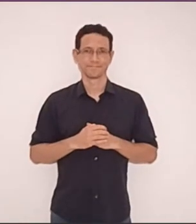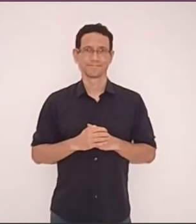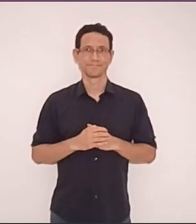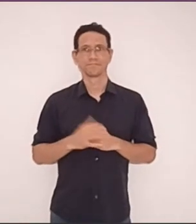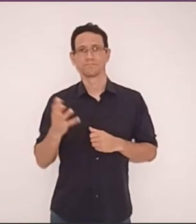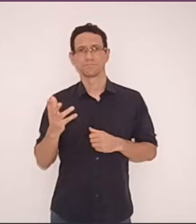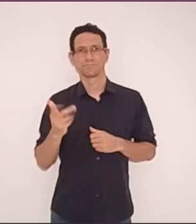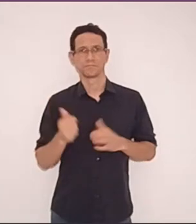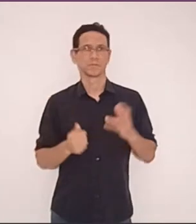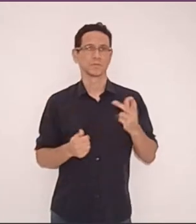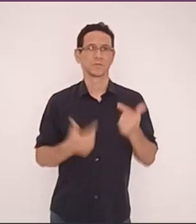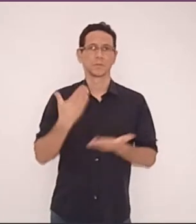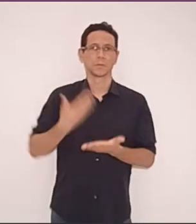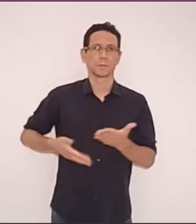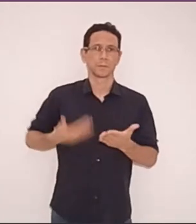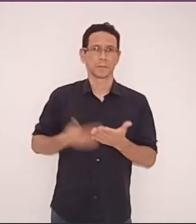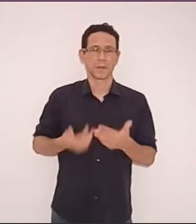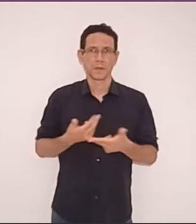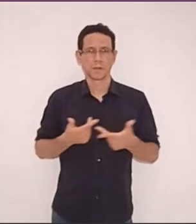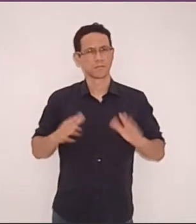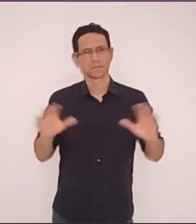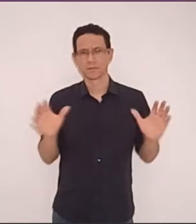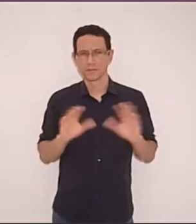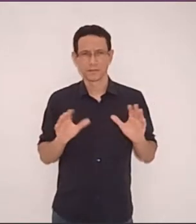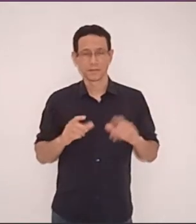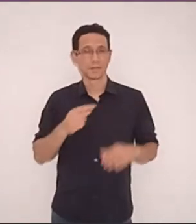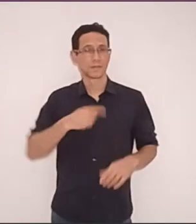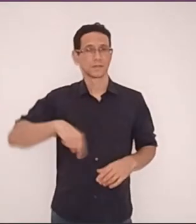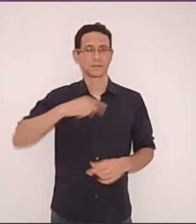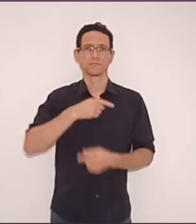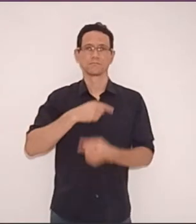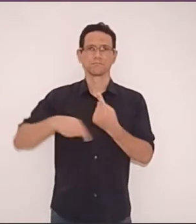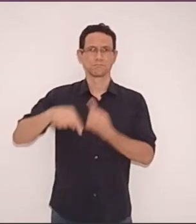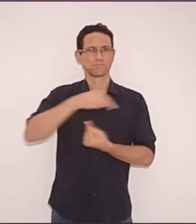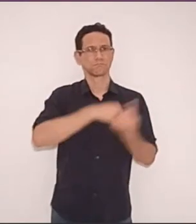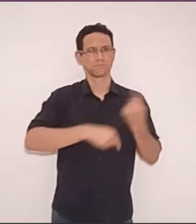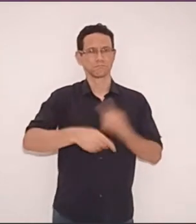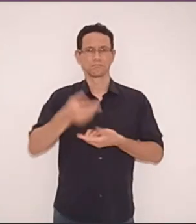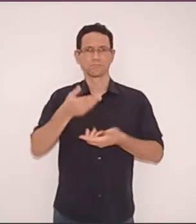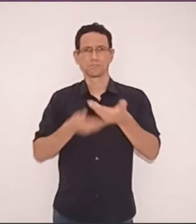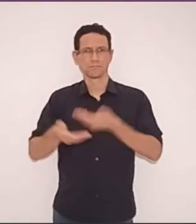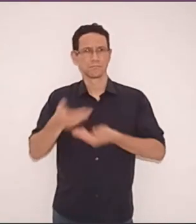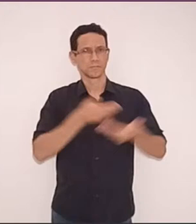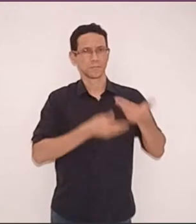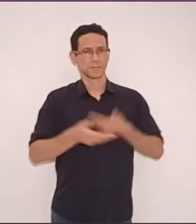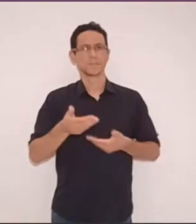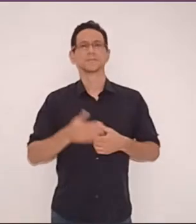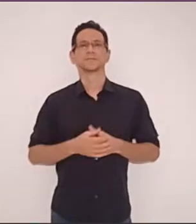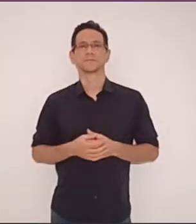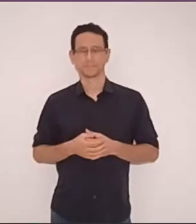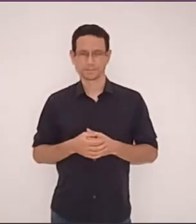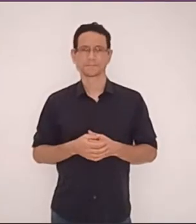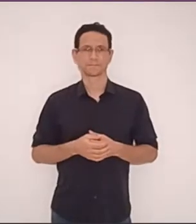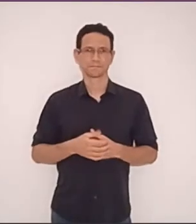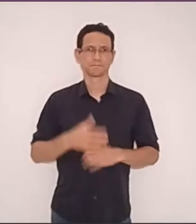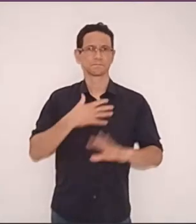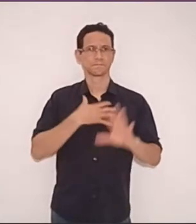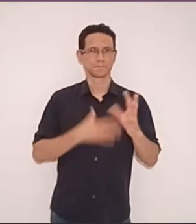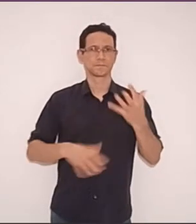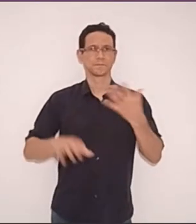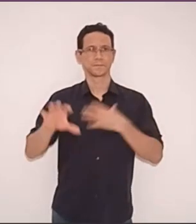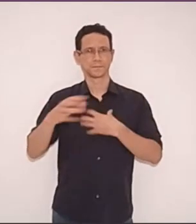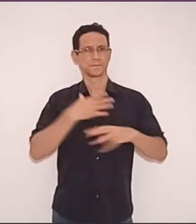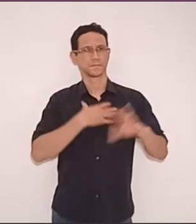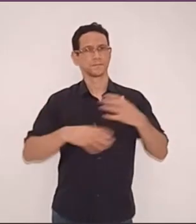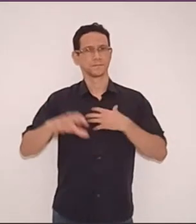ou pensa que tá perdendo alguma coisa mas além de trocar isso já disse que faz pompa de acesso